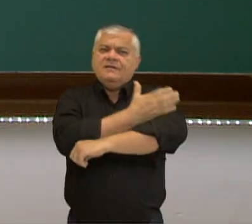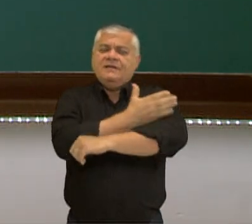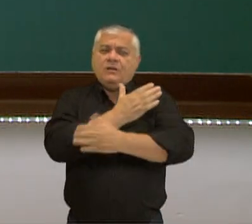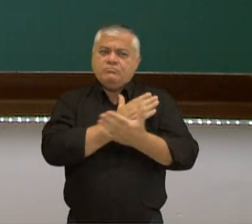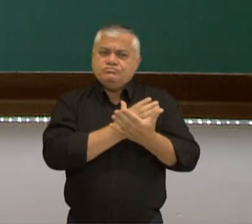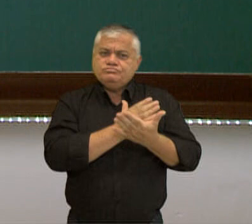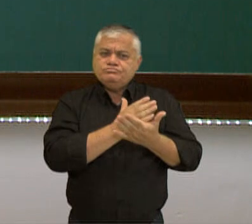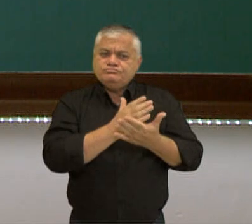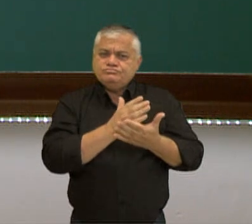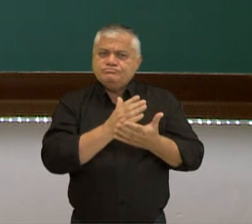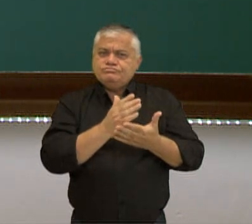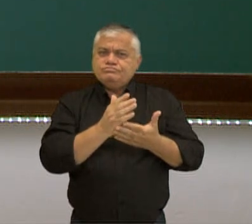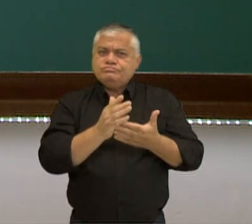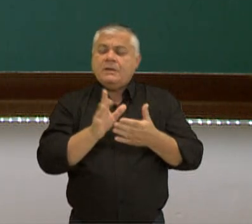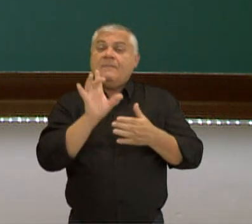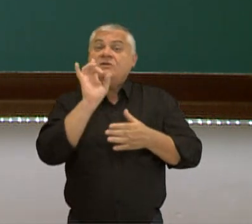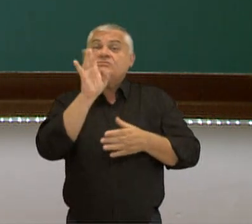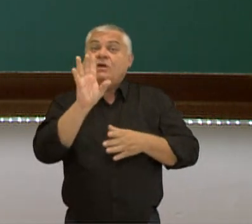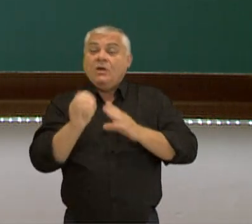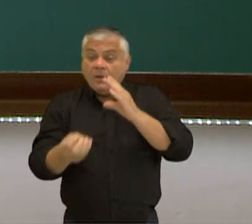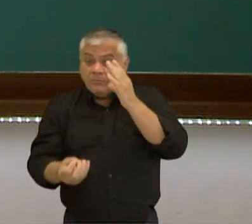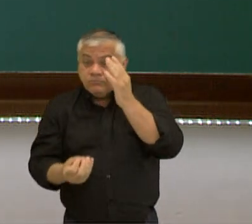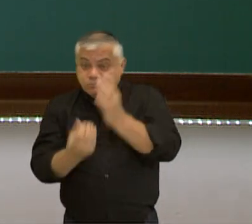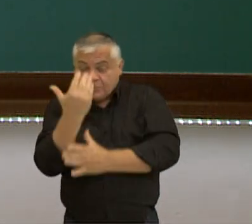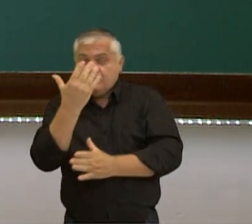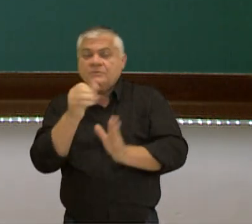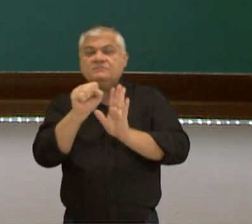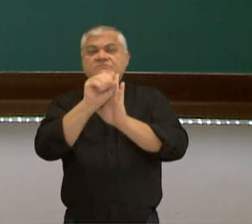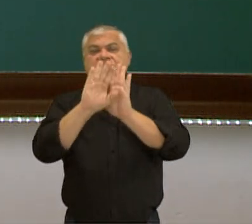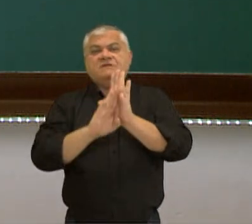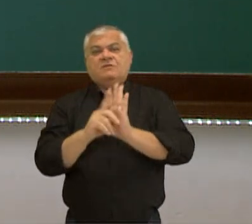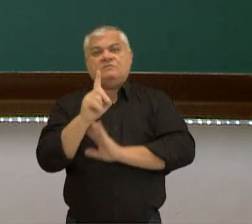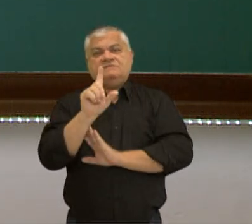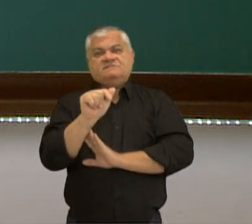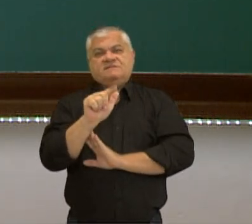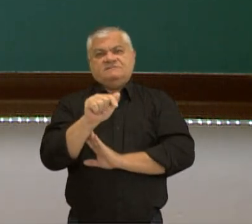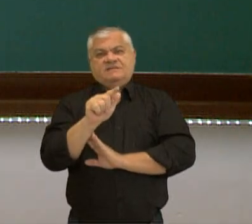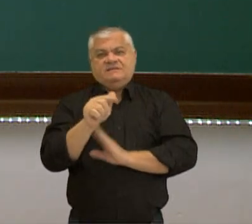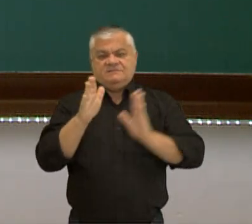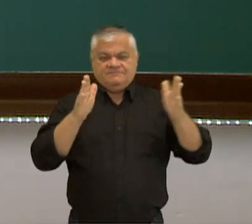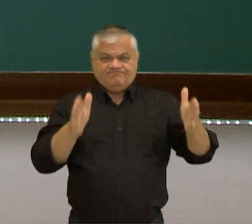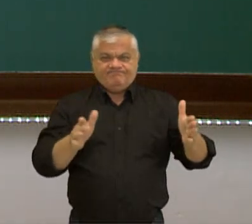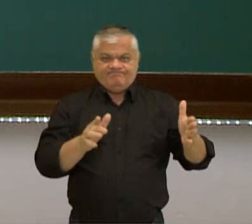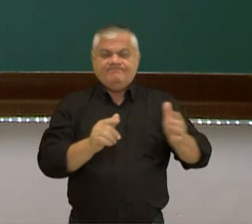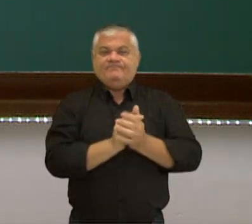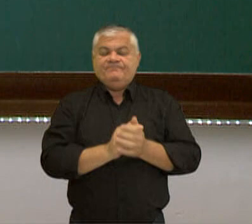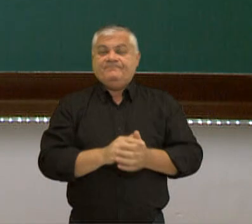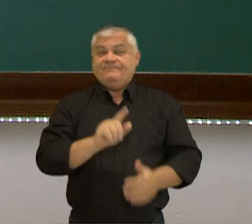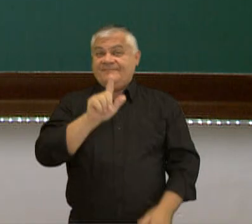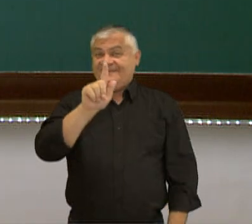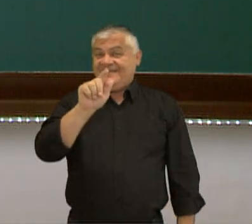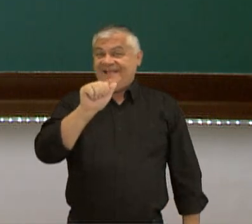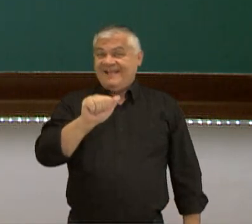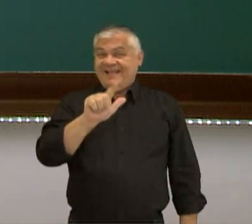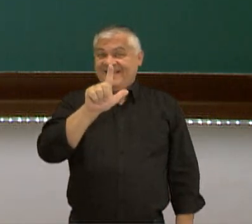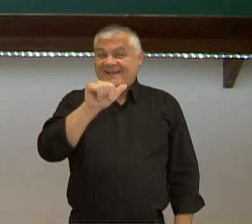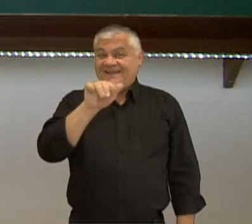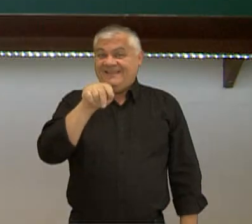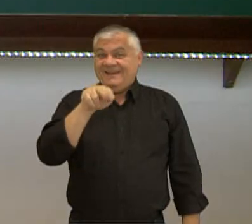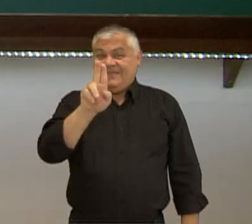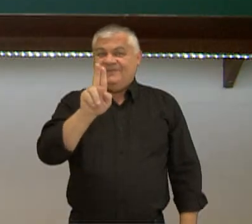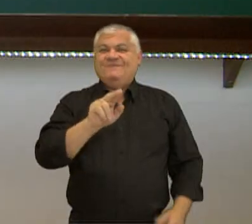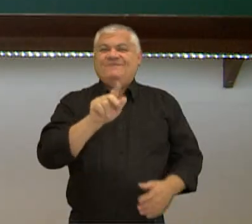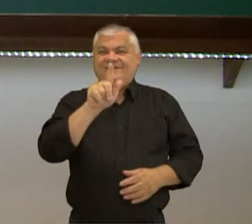primeira configuração sólida no século XVII, principalmente com Galileu Galilei.